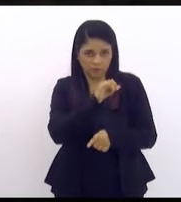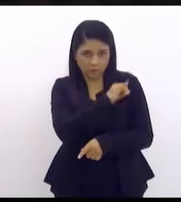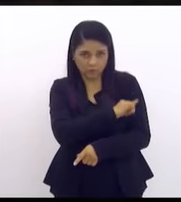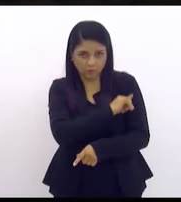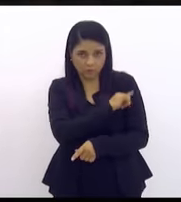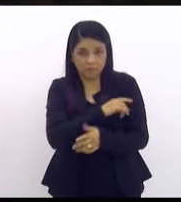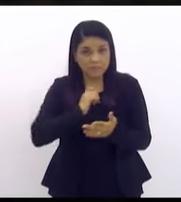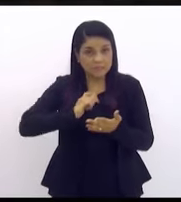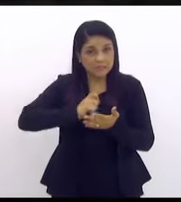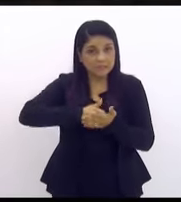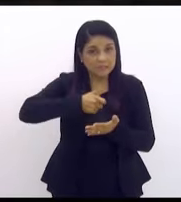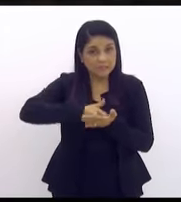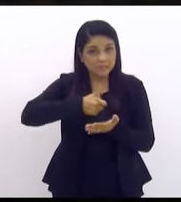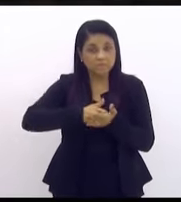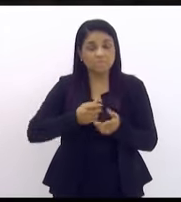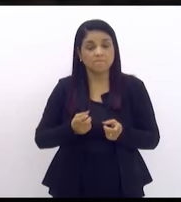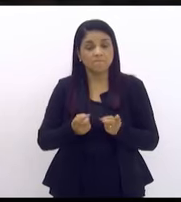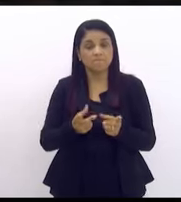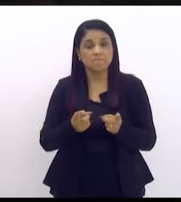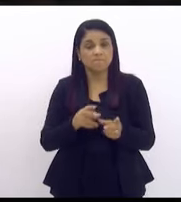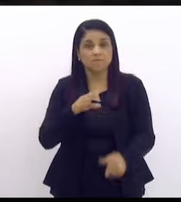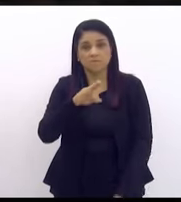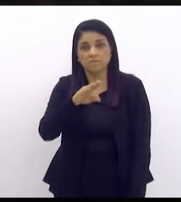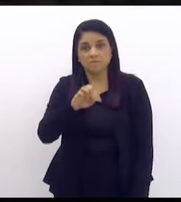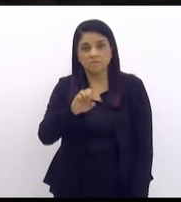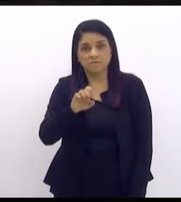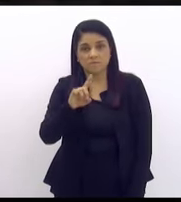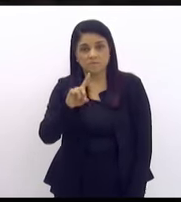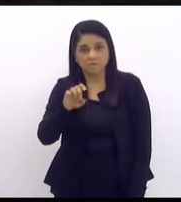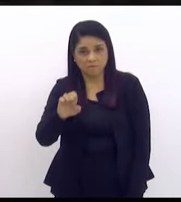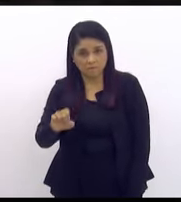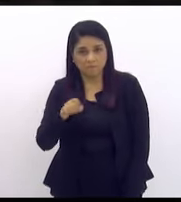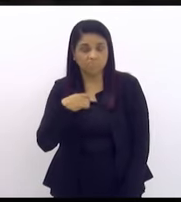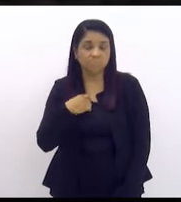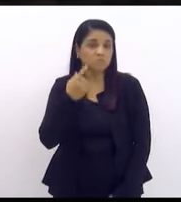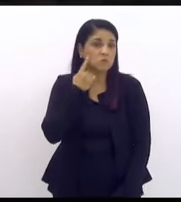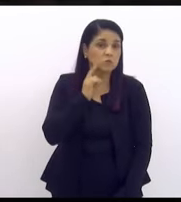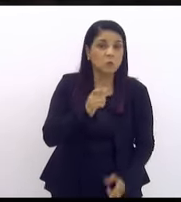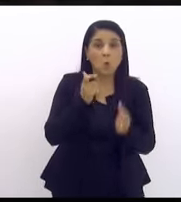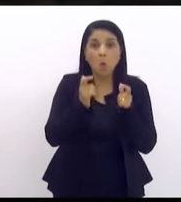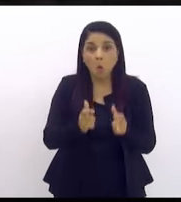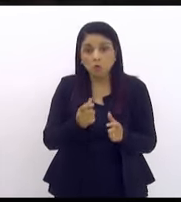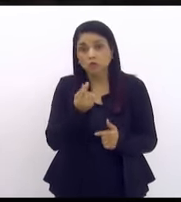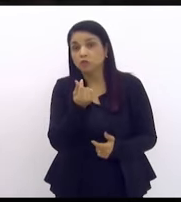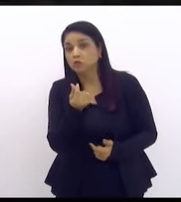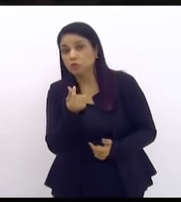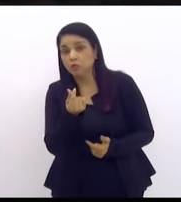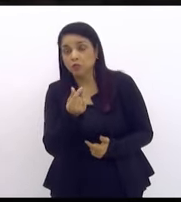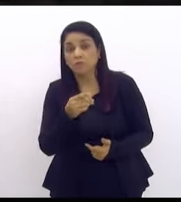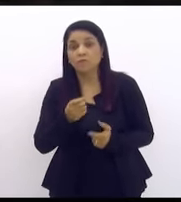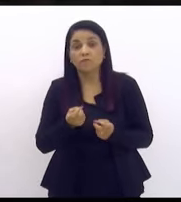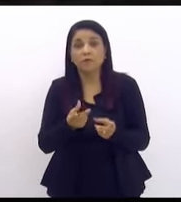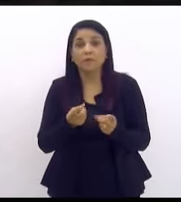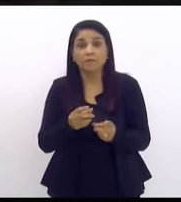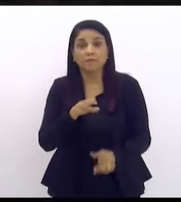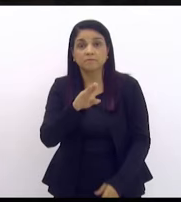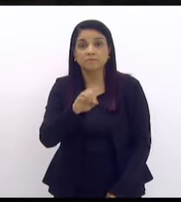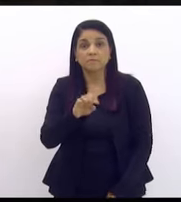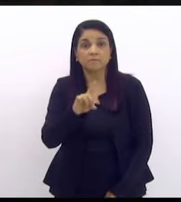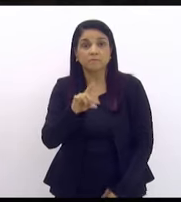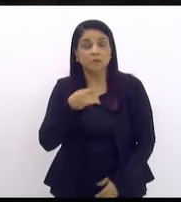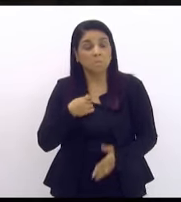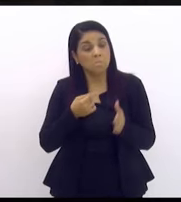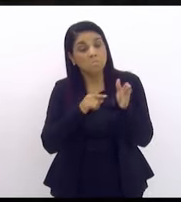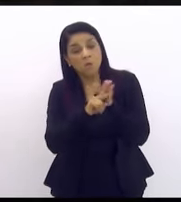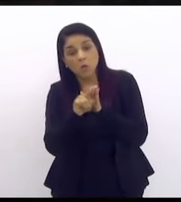a gente vendesse a SEDAI. E aí, não sabemos onde foi parar o dinheiro da SEDAI. Essa é uma pergunta